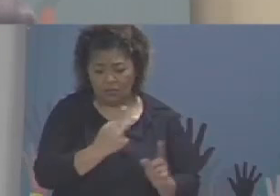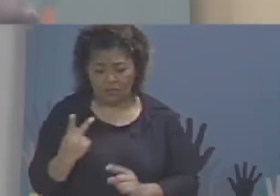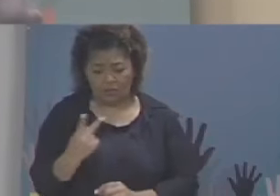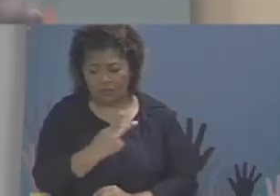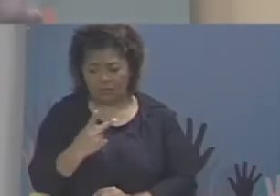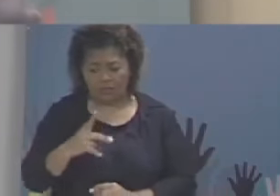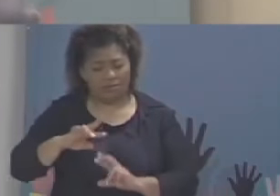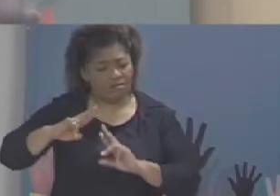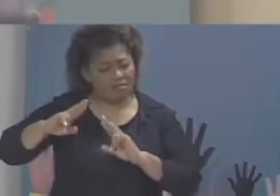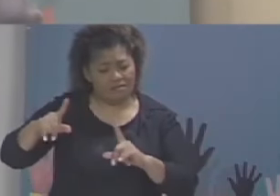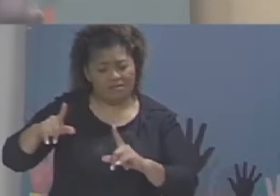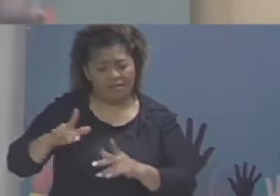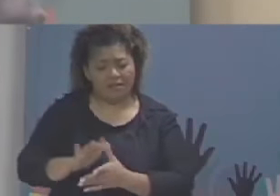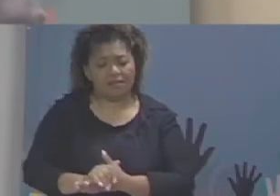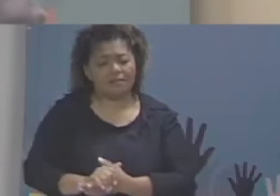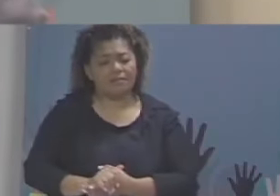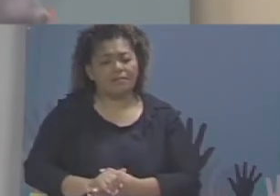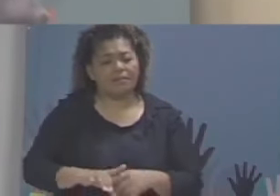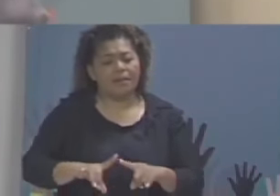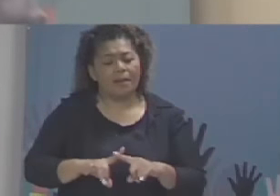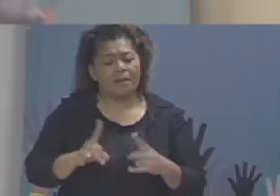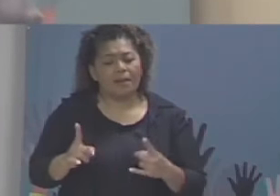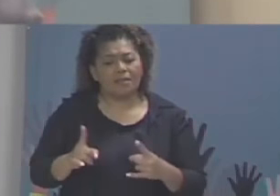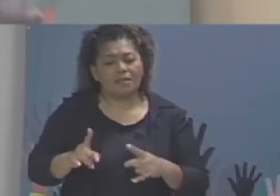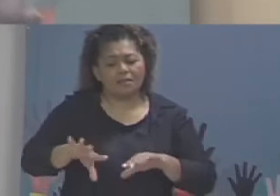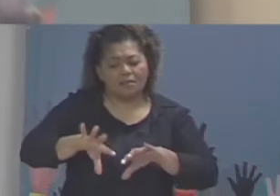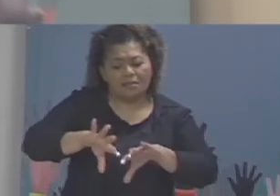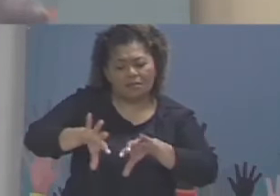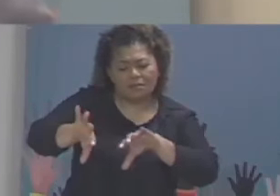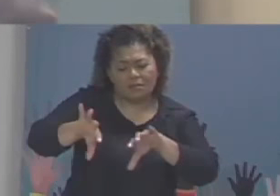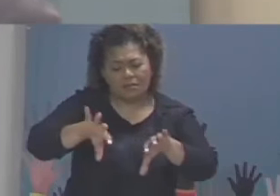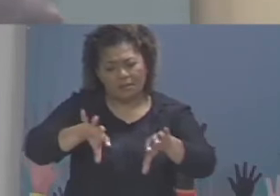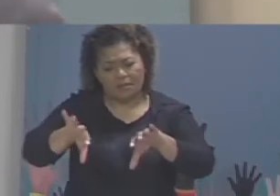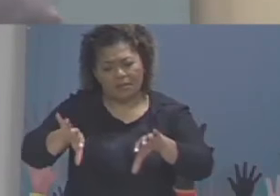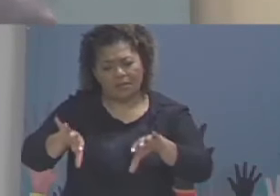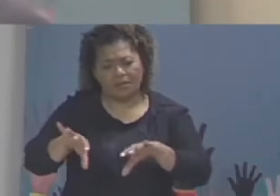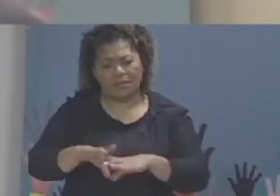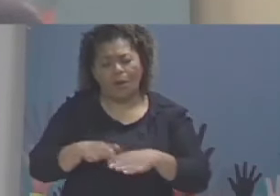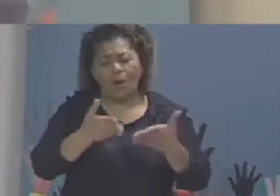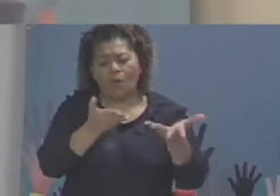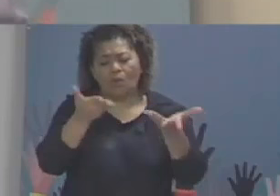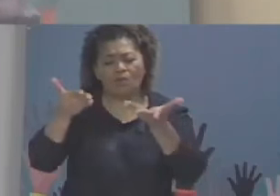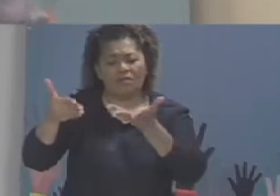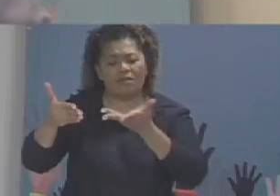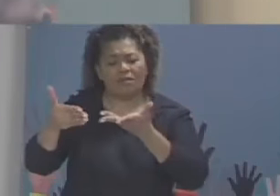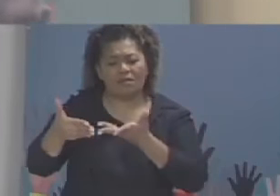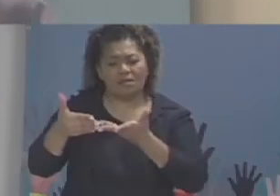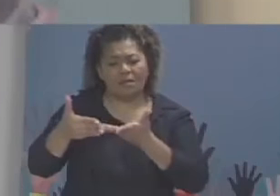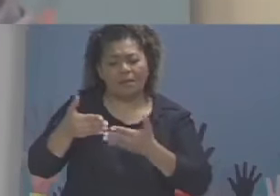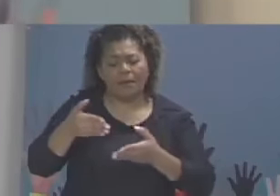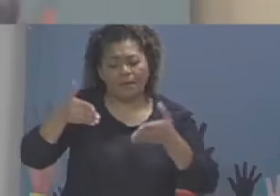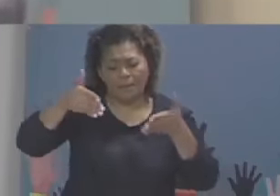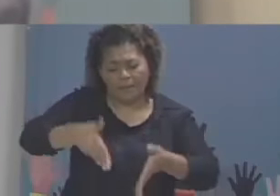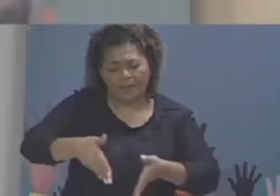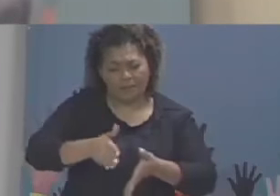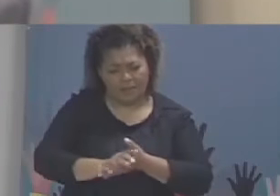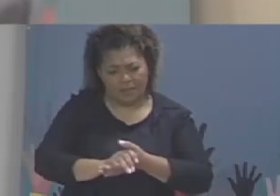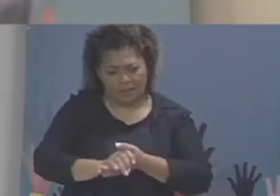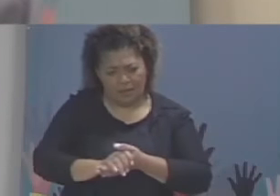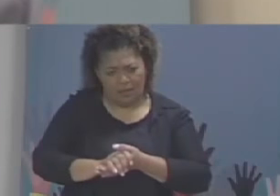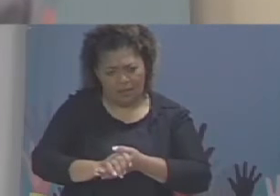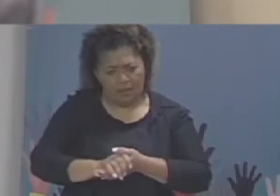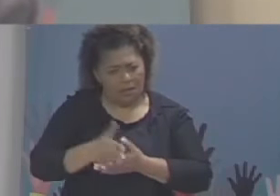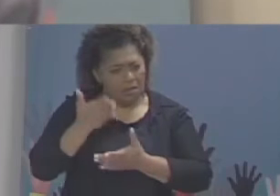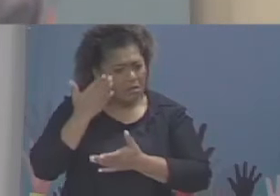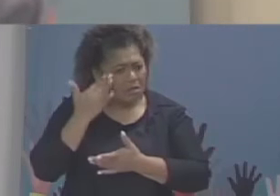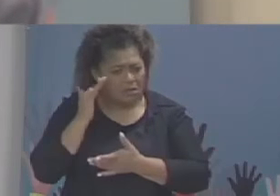questões que tangenciam essa bifurcação, essa bipolaridade, convidar a classe para participar. Primeiro momento, nós não sabemos quantos